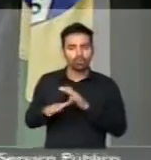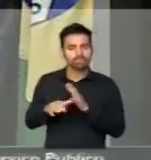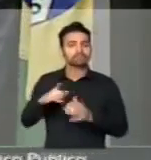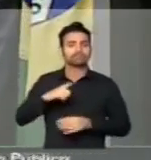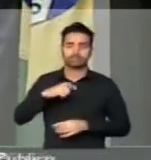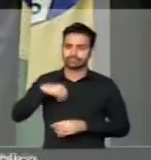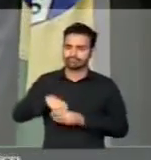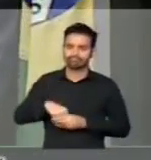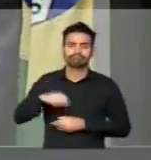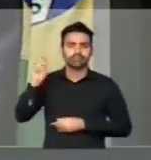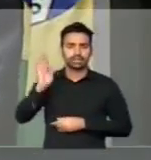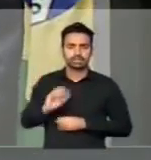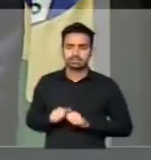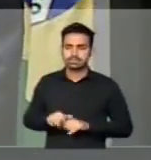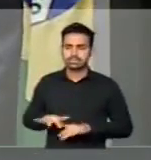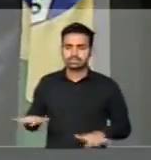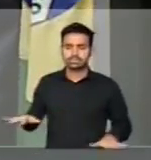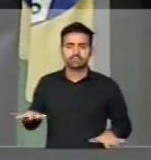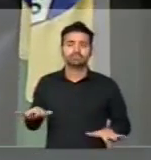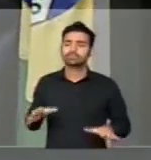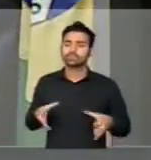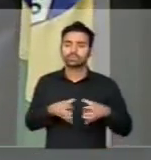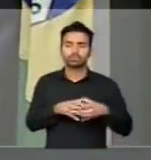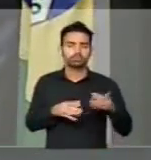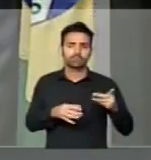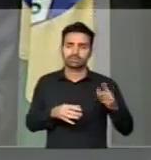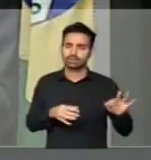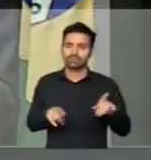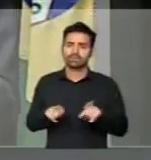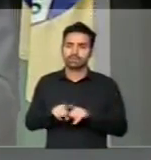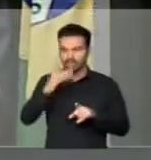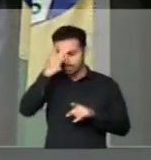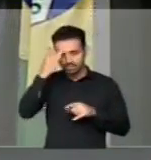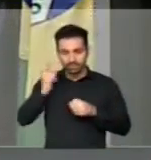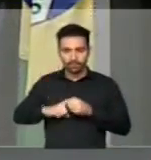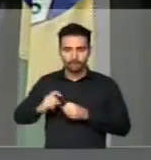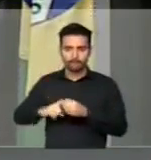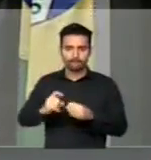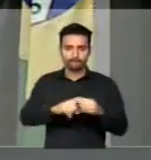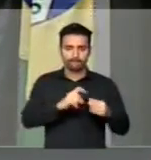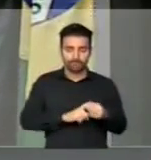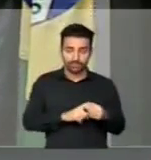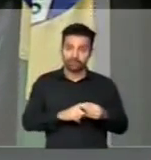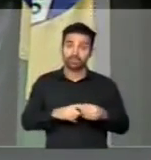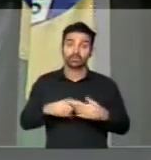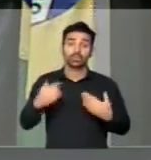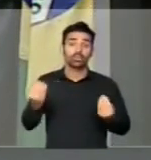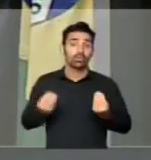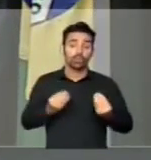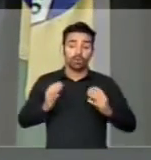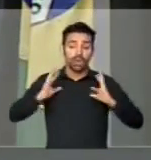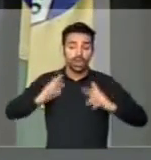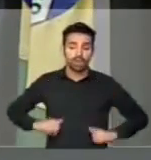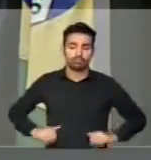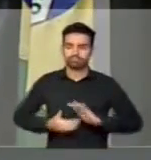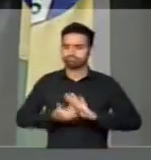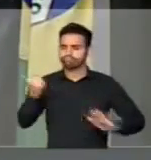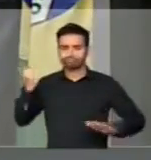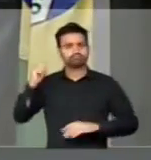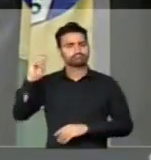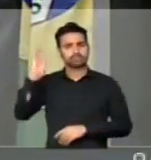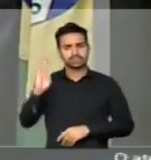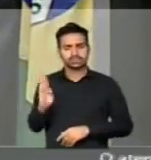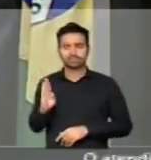no país pelo PT e seus aliados, para passar o Brasil a limpo, para restabelecer